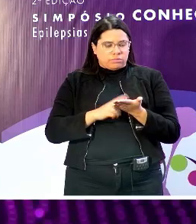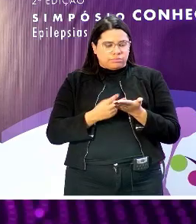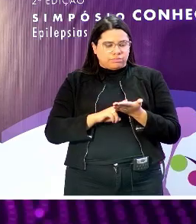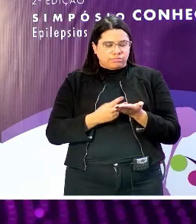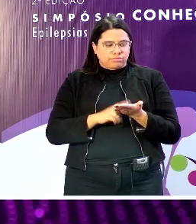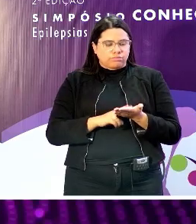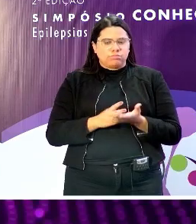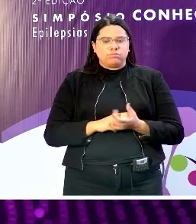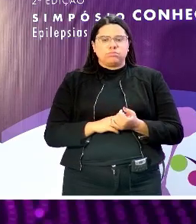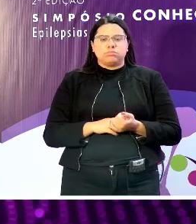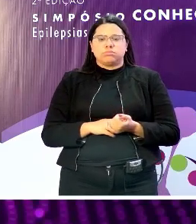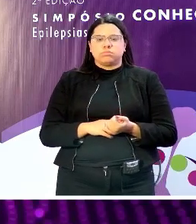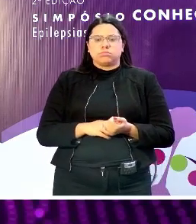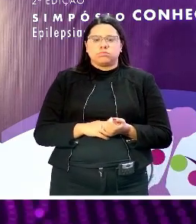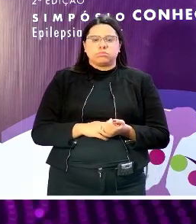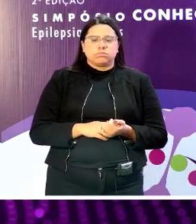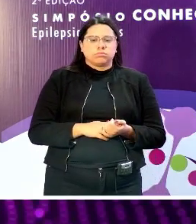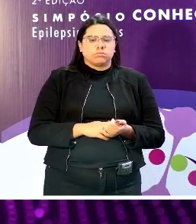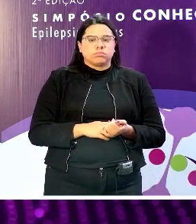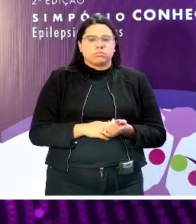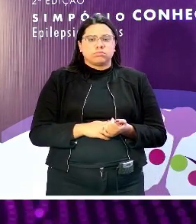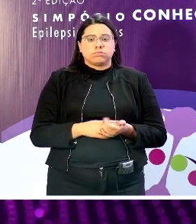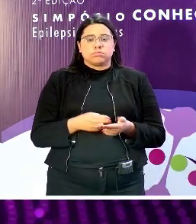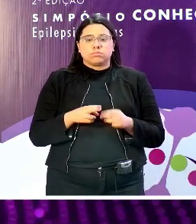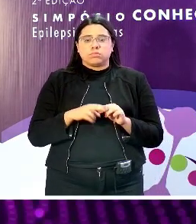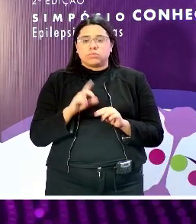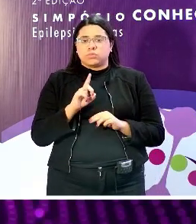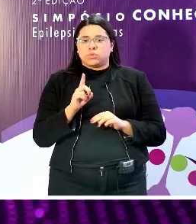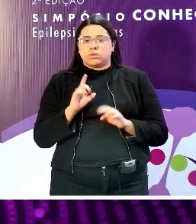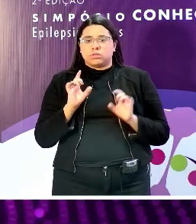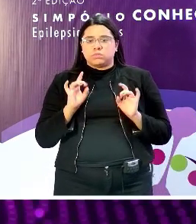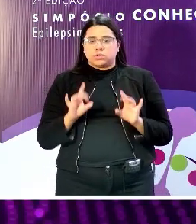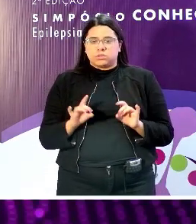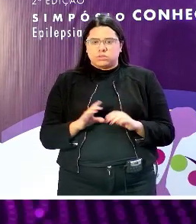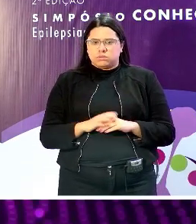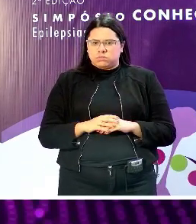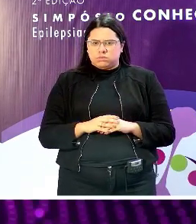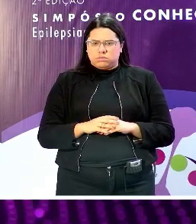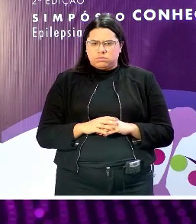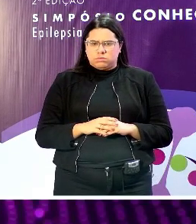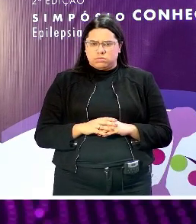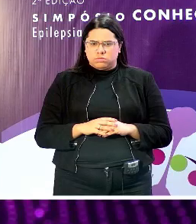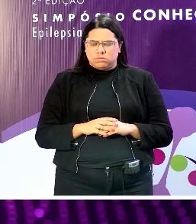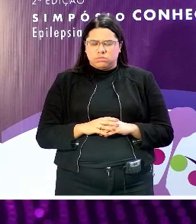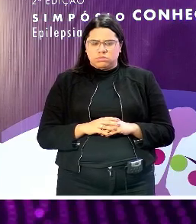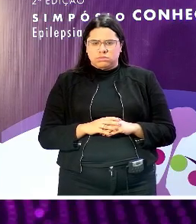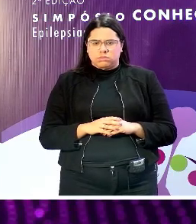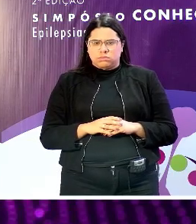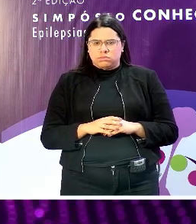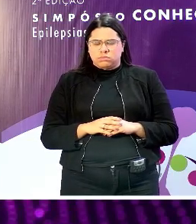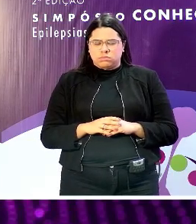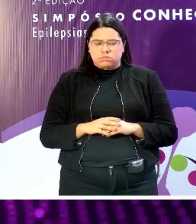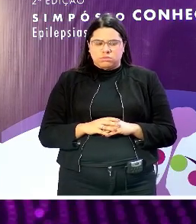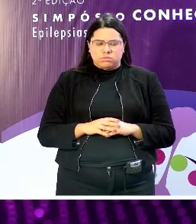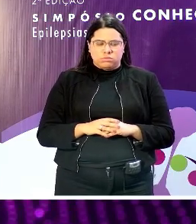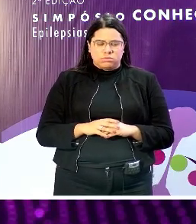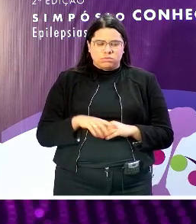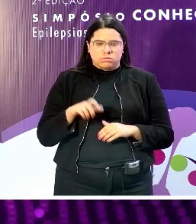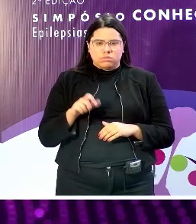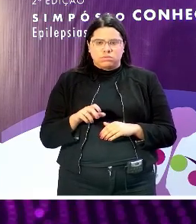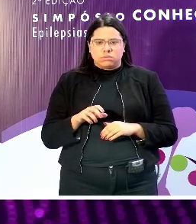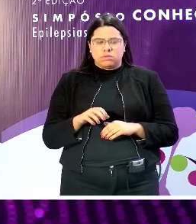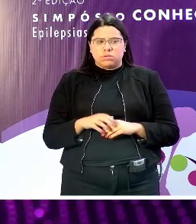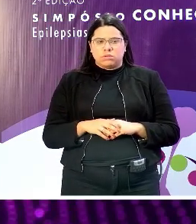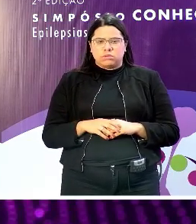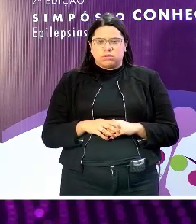E, por conta disso, por não ser específico, a gente vai gerar todos esses efeitos colaterais, né? A pessoa que recebe esse